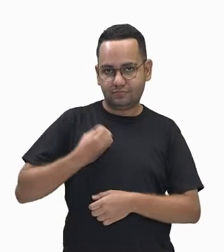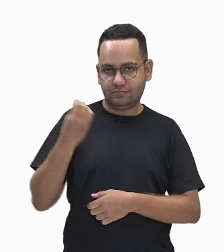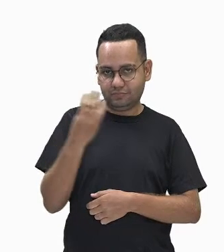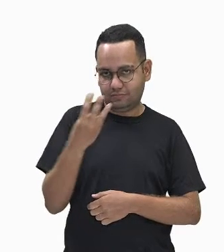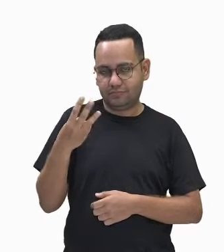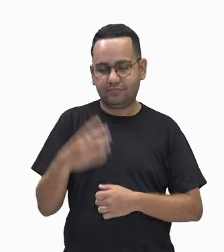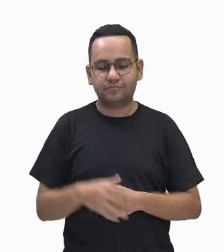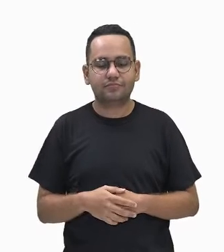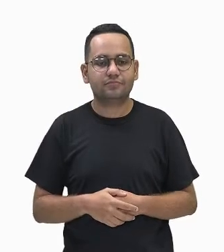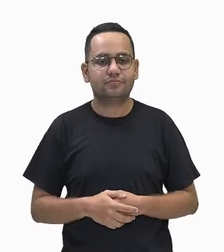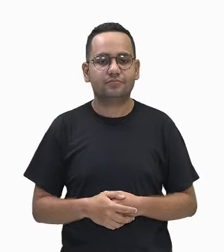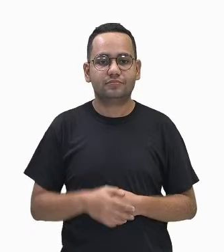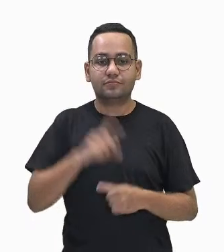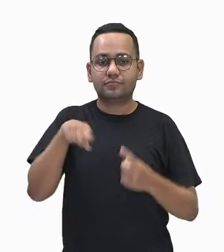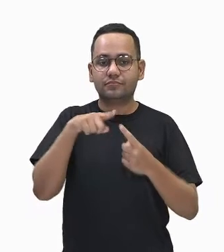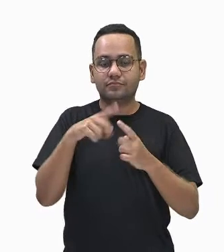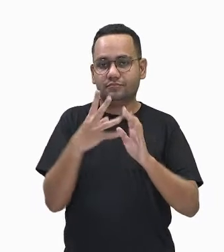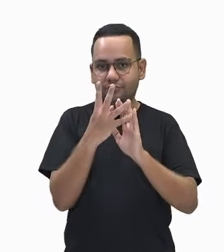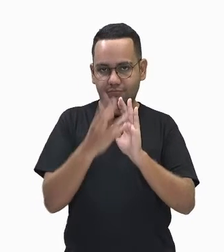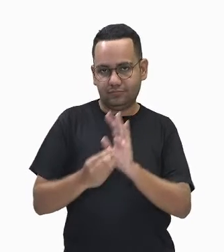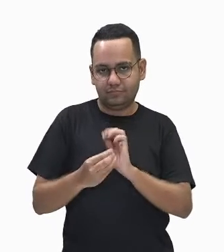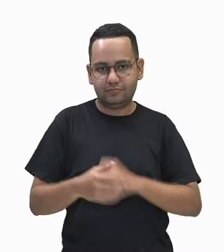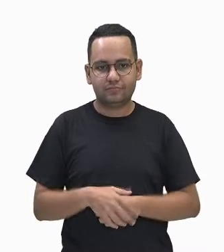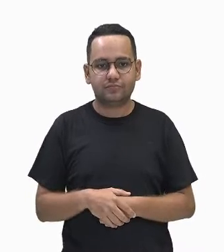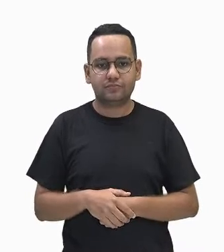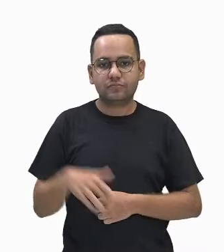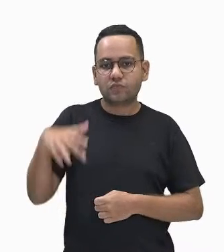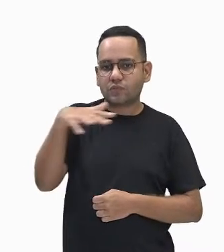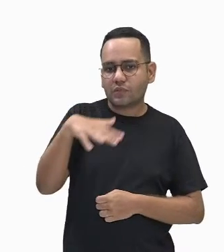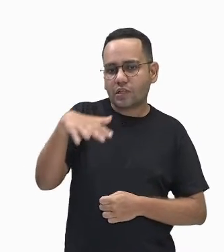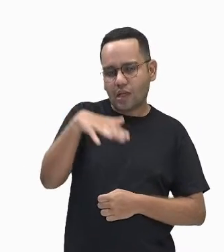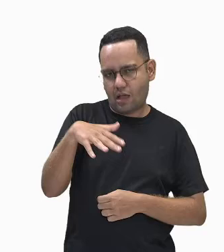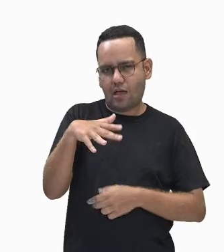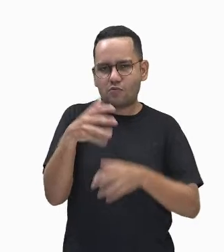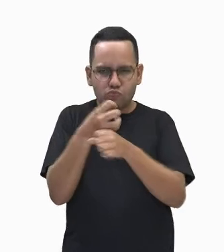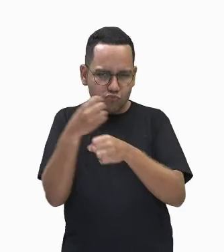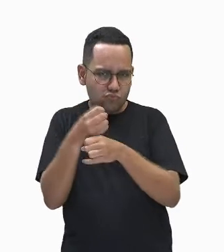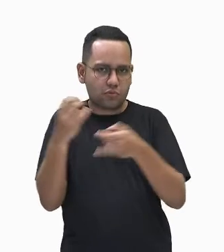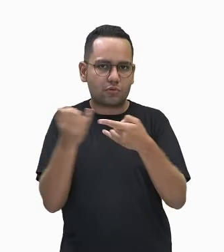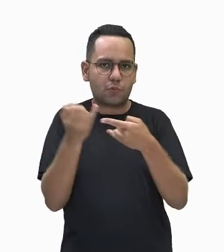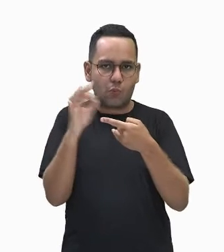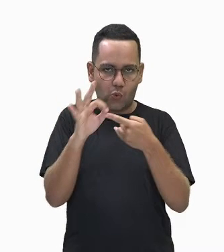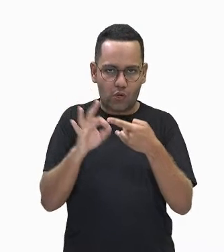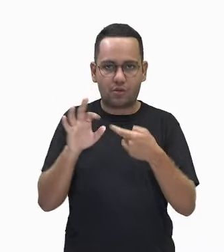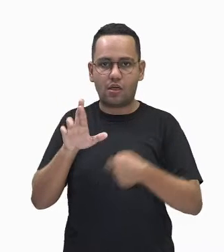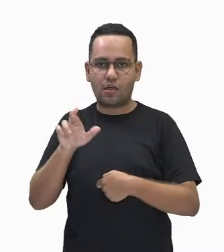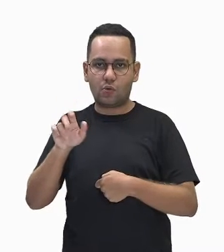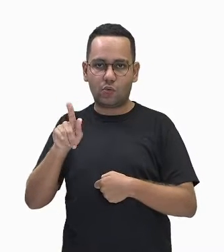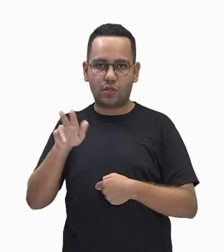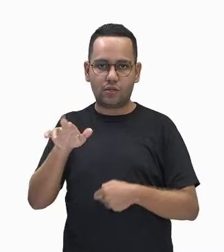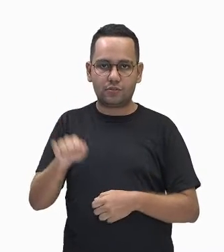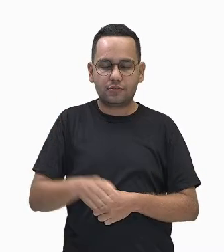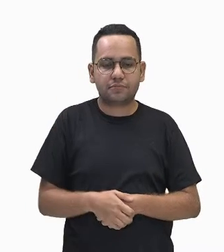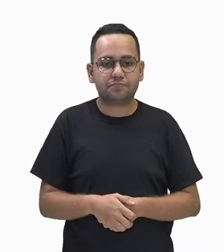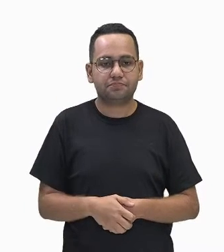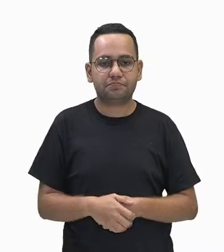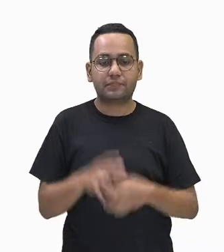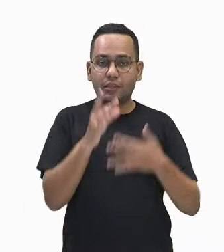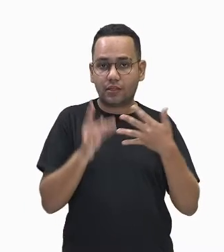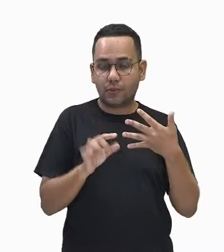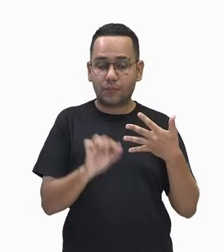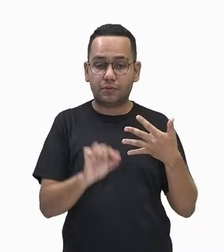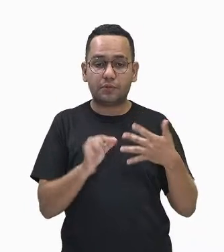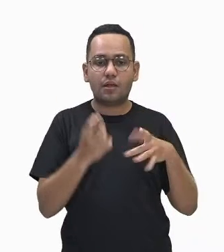número 33, o objeto de conhecimento é áreas de polígonos regulares e o detalhamento, cálculo da área